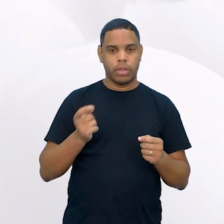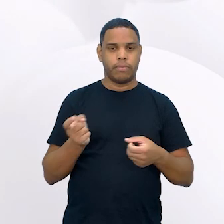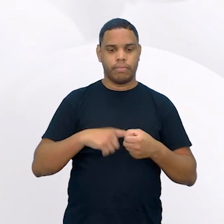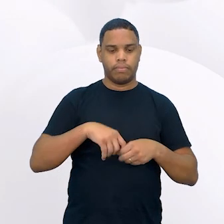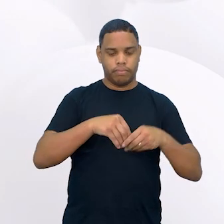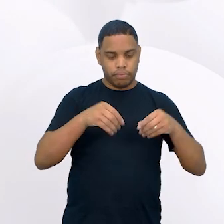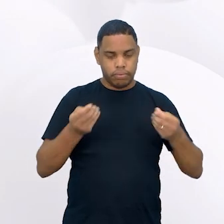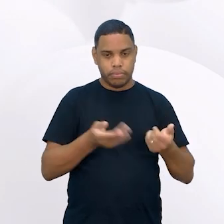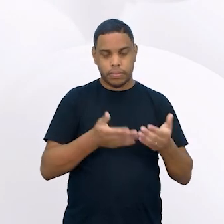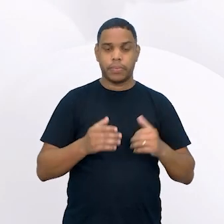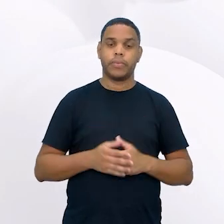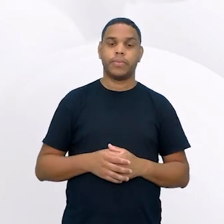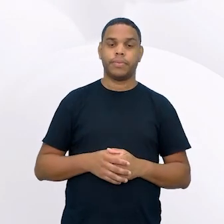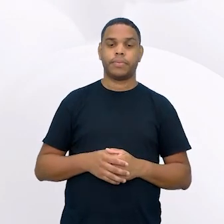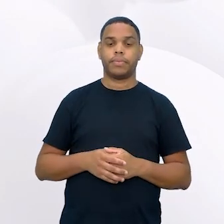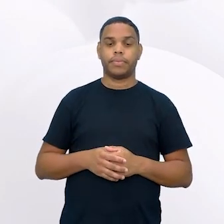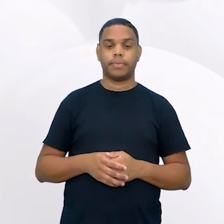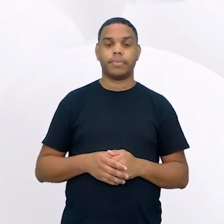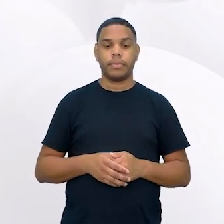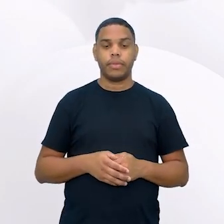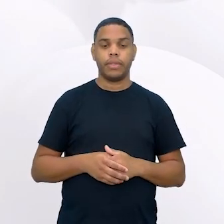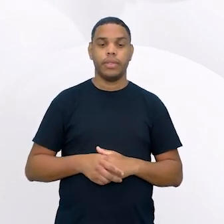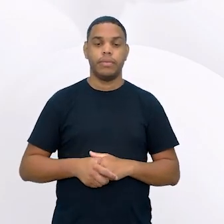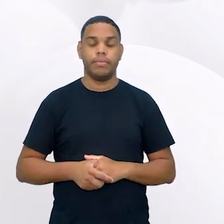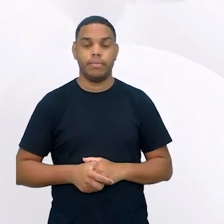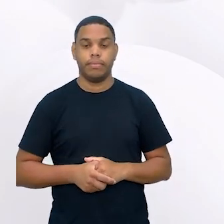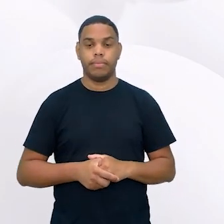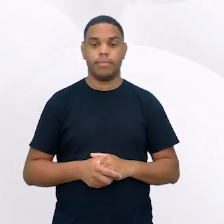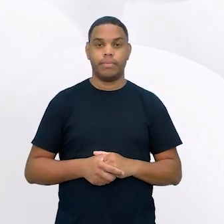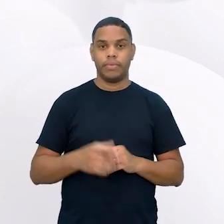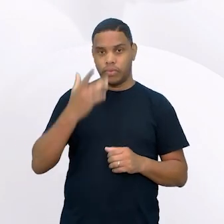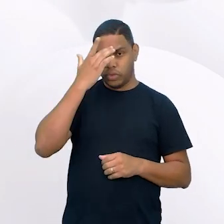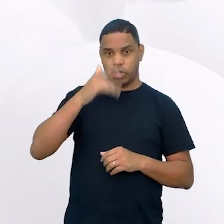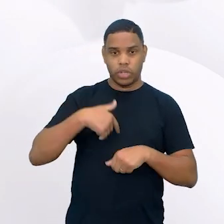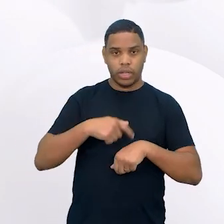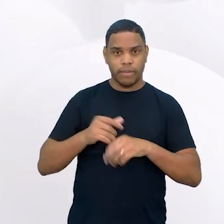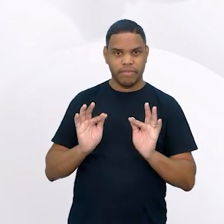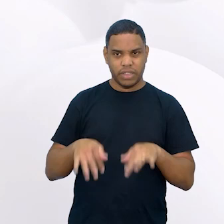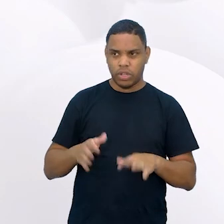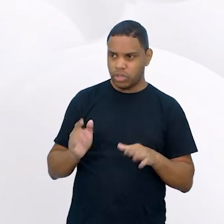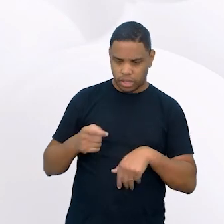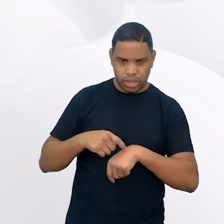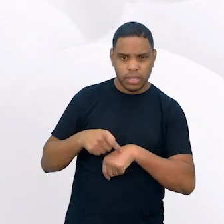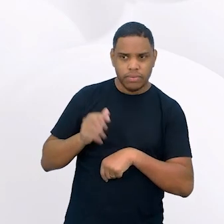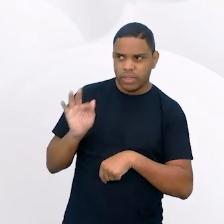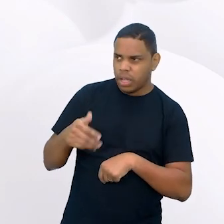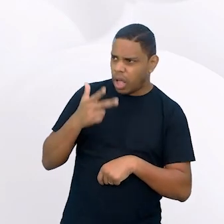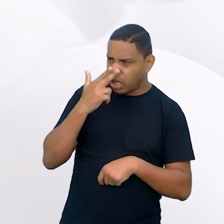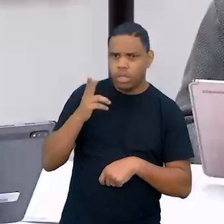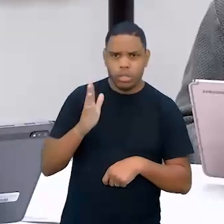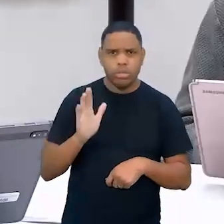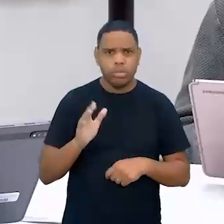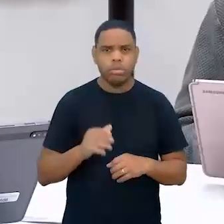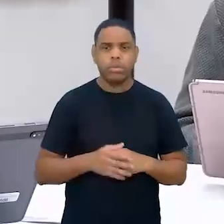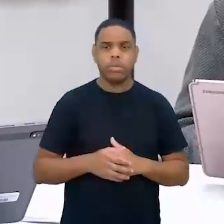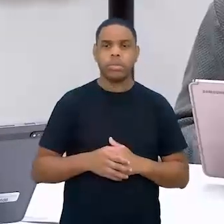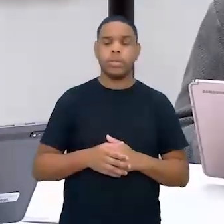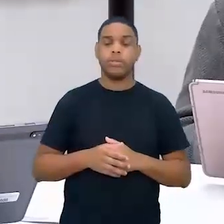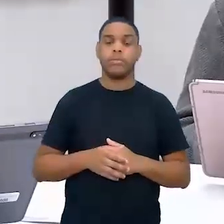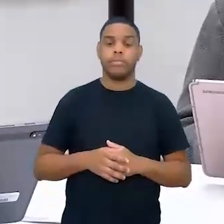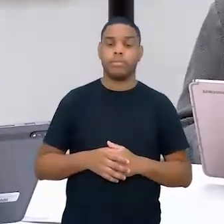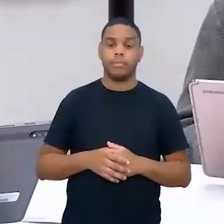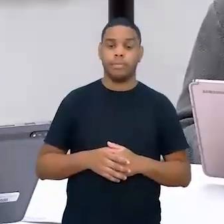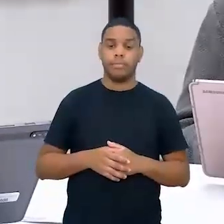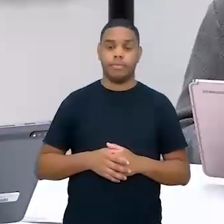É importantíssimo. E aí, assim, não sei se a gente tem que estar caminhando já para o final, mas a gente, eu